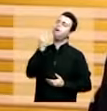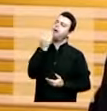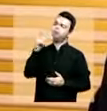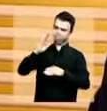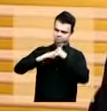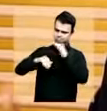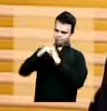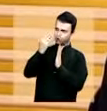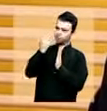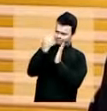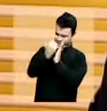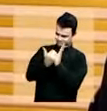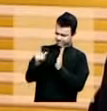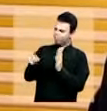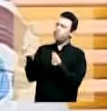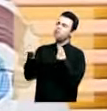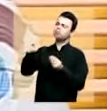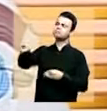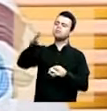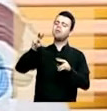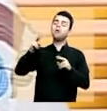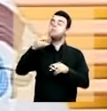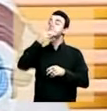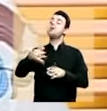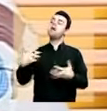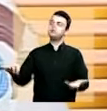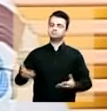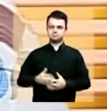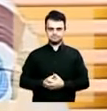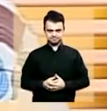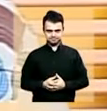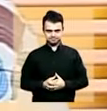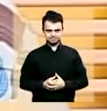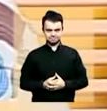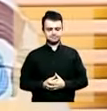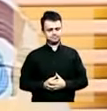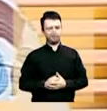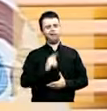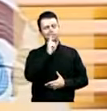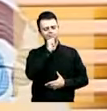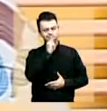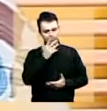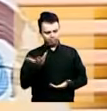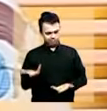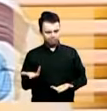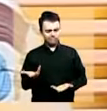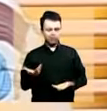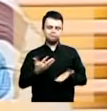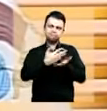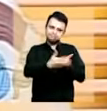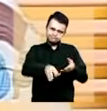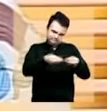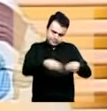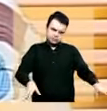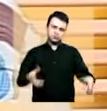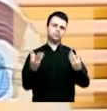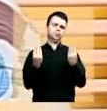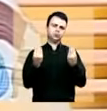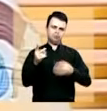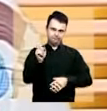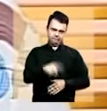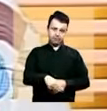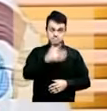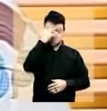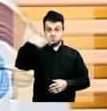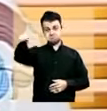os nutricionistas, veem essa questão? Olha, a questão da água também entra na questão do desperdício, né,